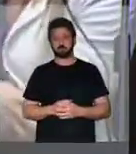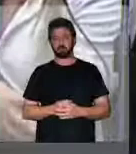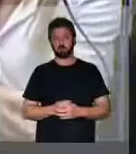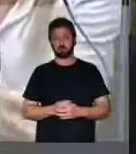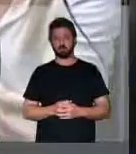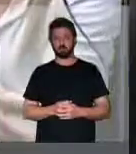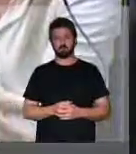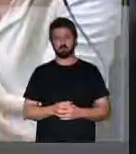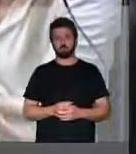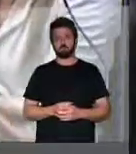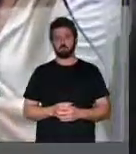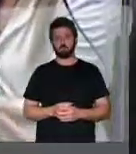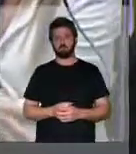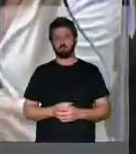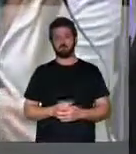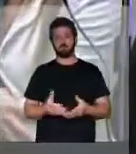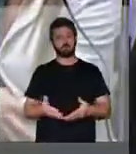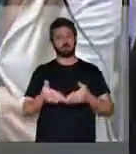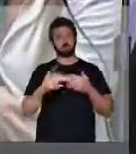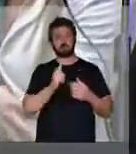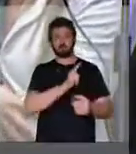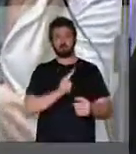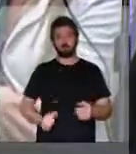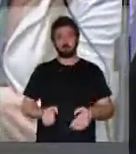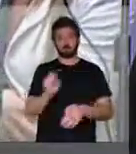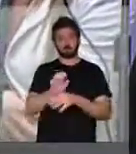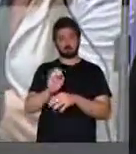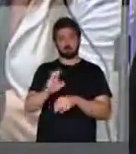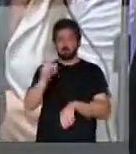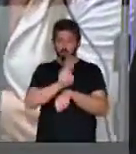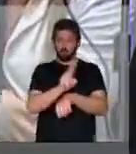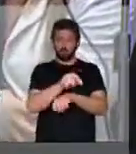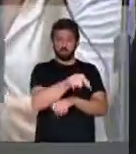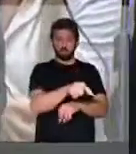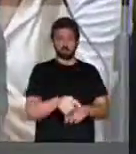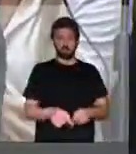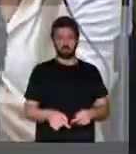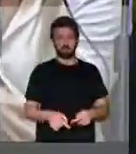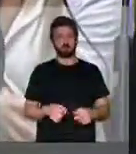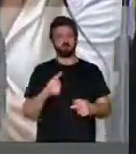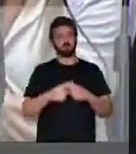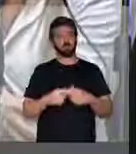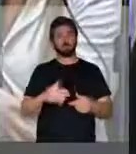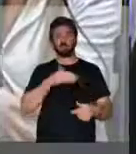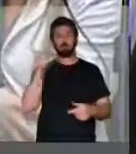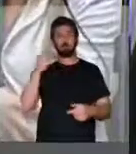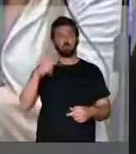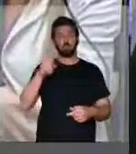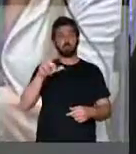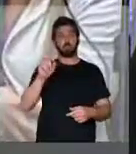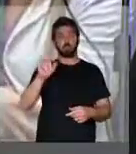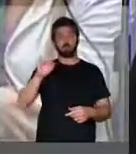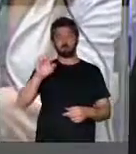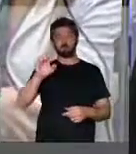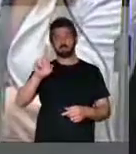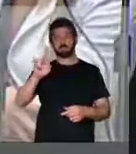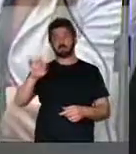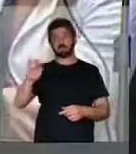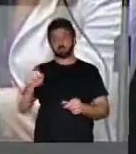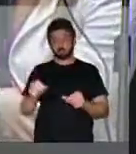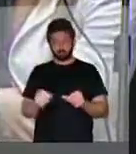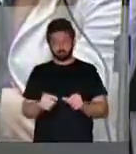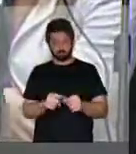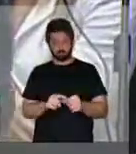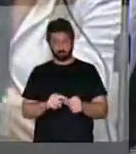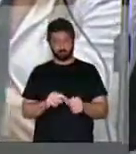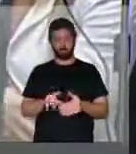Eu queria então fazer um apelo ao governo do estado, dê proteção, porque recentemente morreu Paulo Sérgio. Já havia